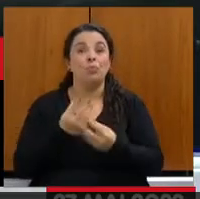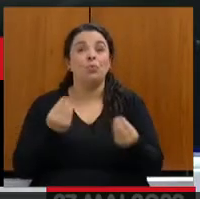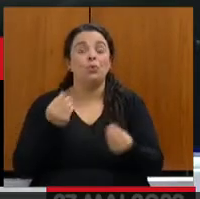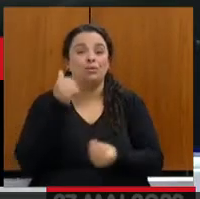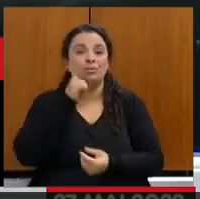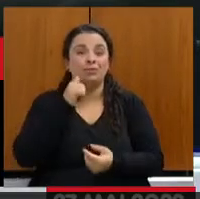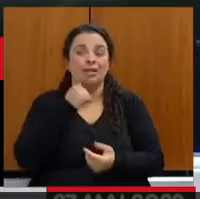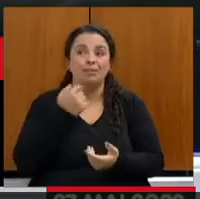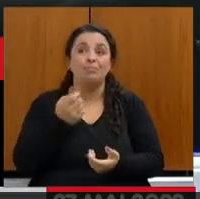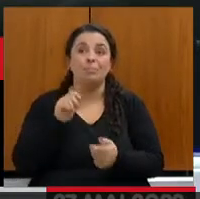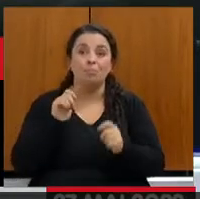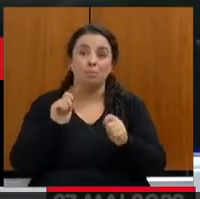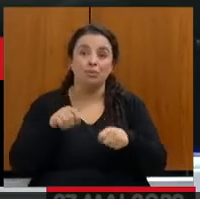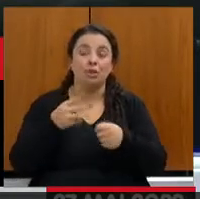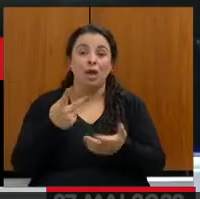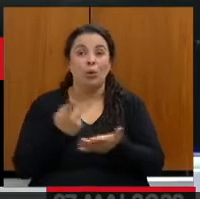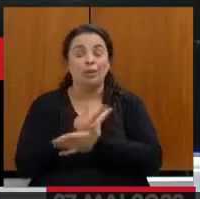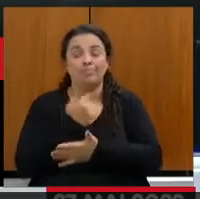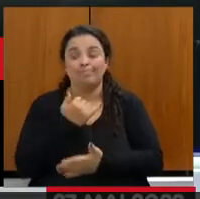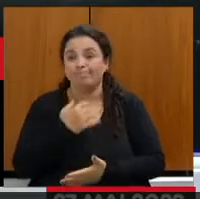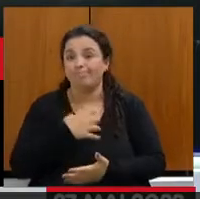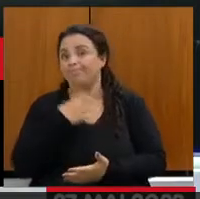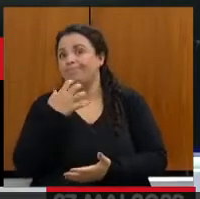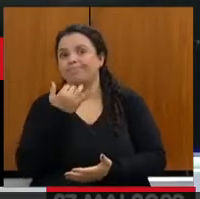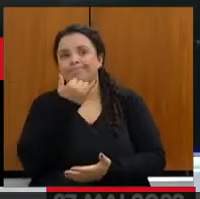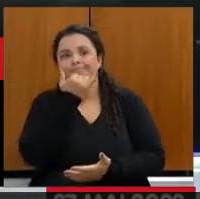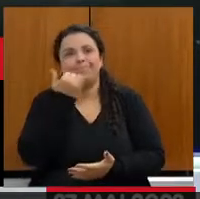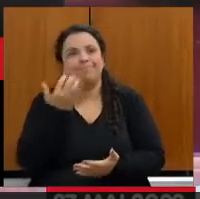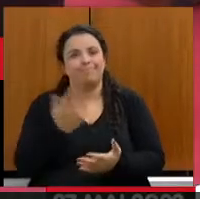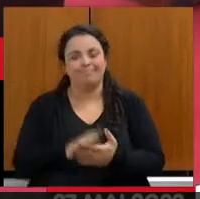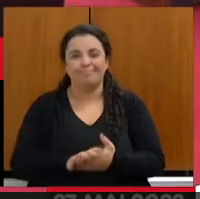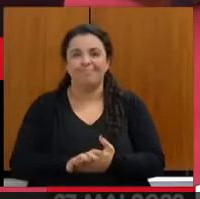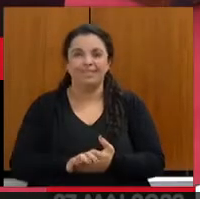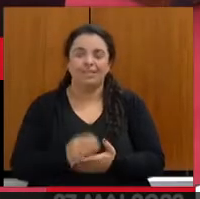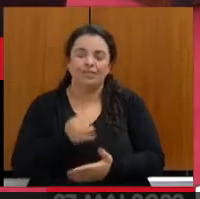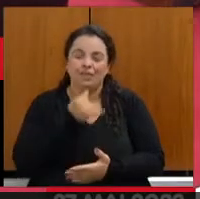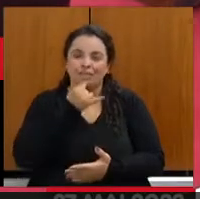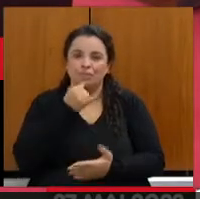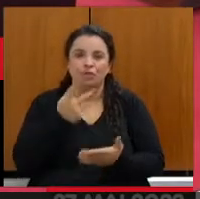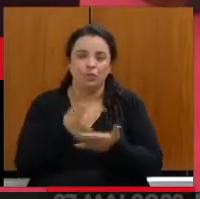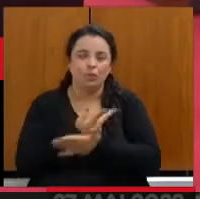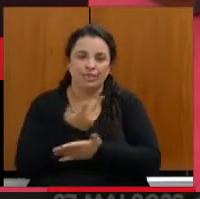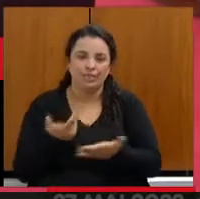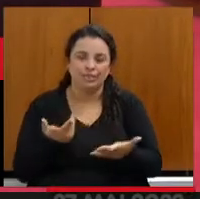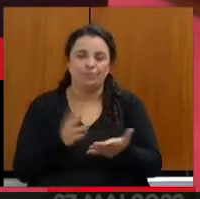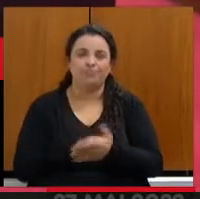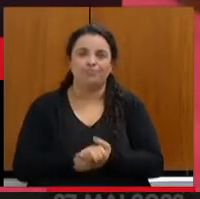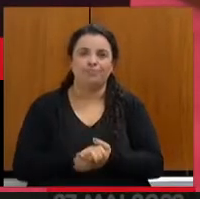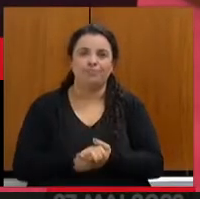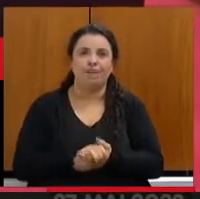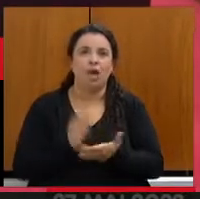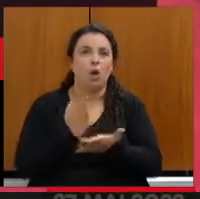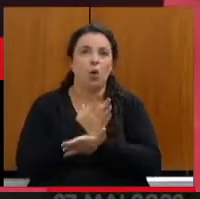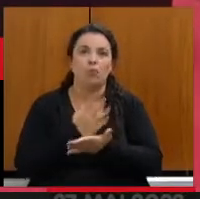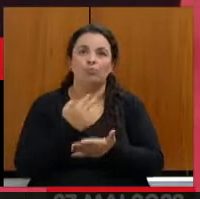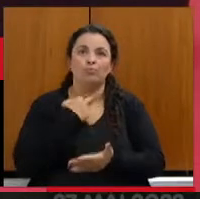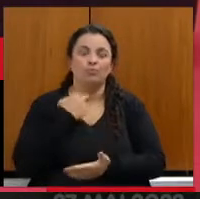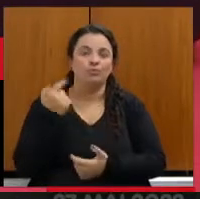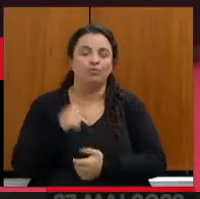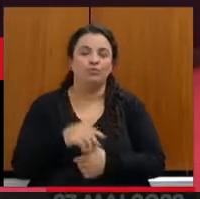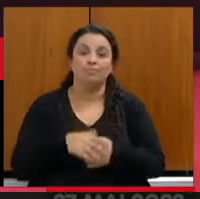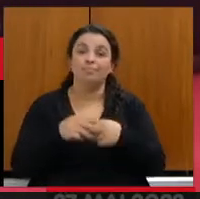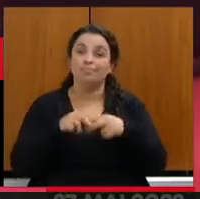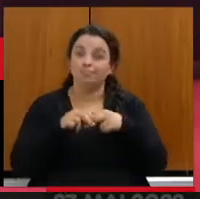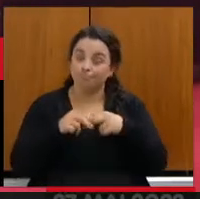pudesse acontecer de última hora e infelizmente aconteceram então por isso eu queria que é